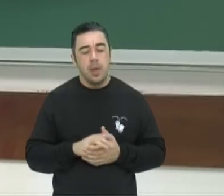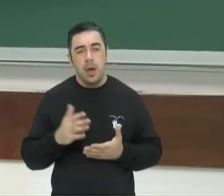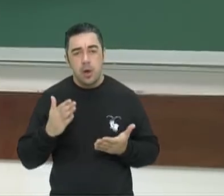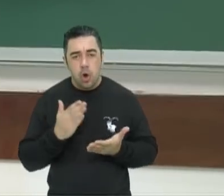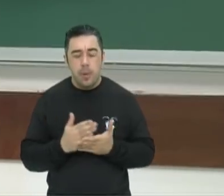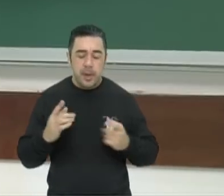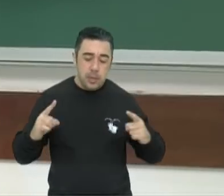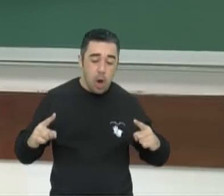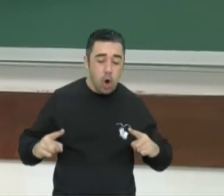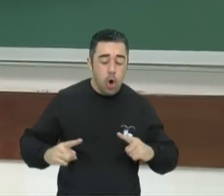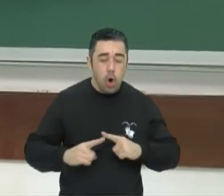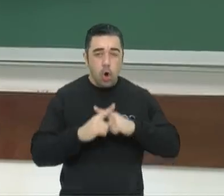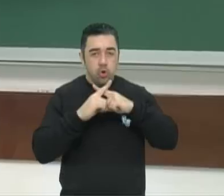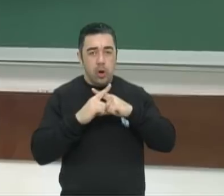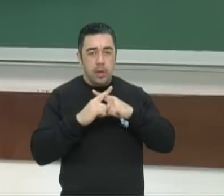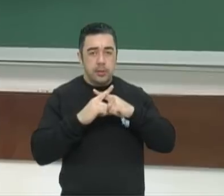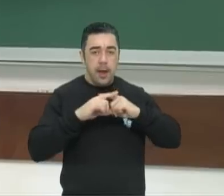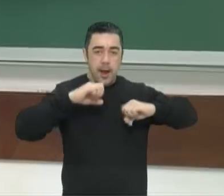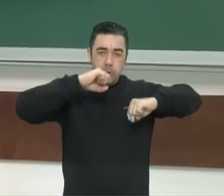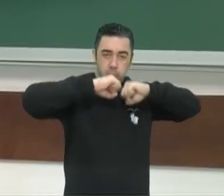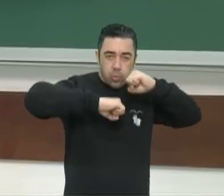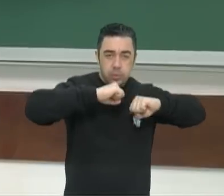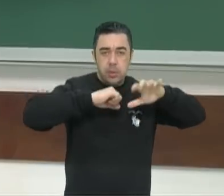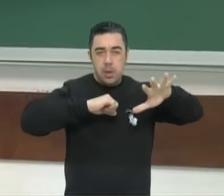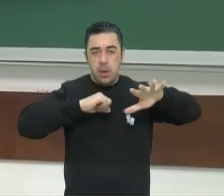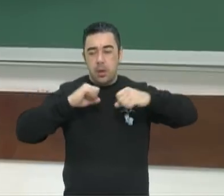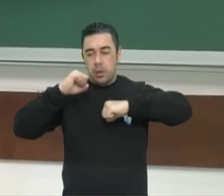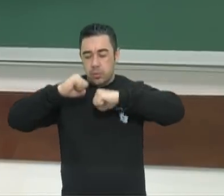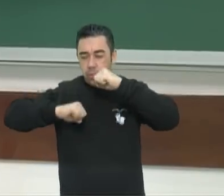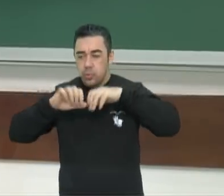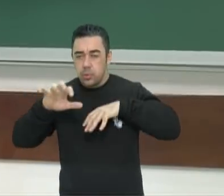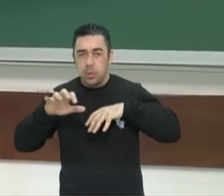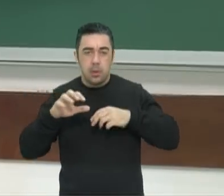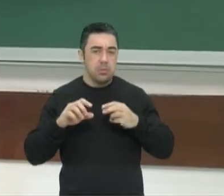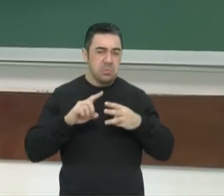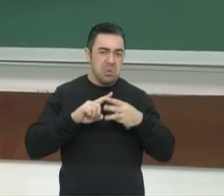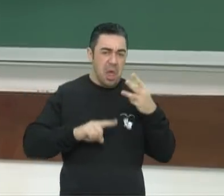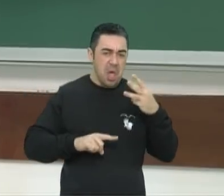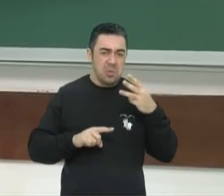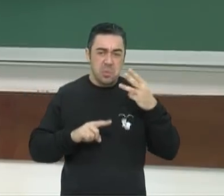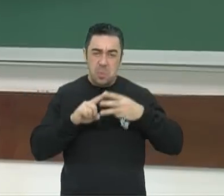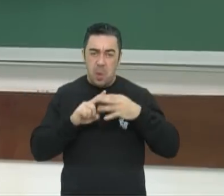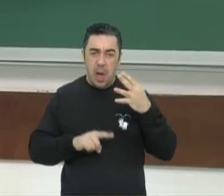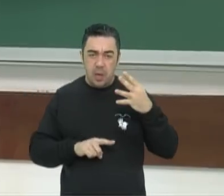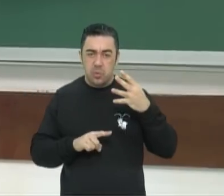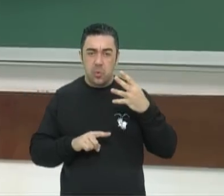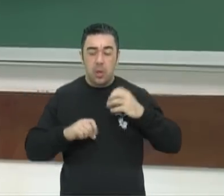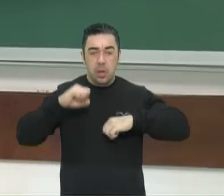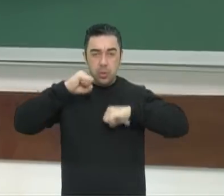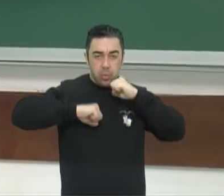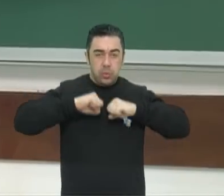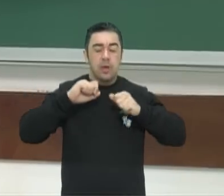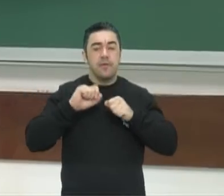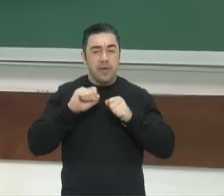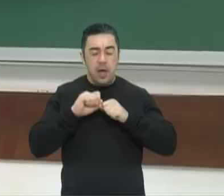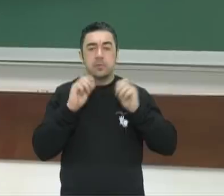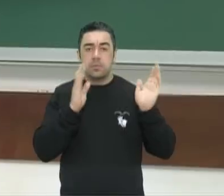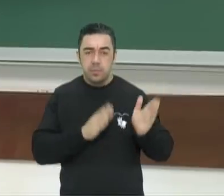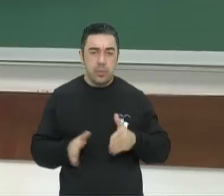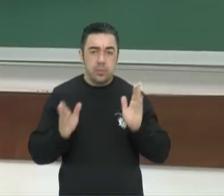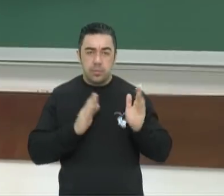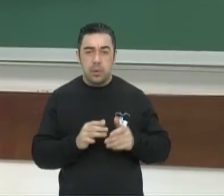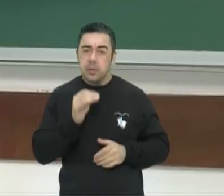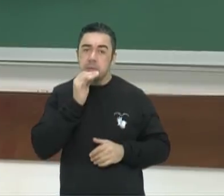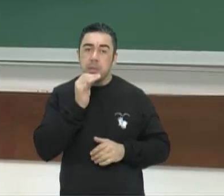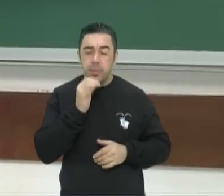concorrência entre as indústrias. Então, você tem lá 3, 4 ou mais indústrias que produzem, que fazem